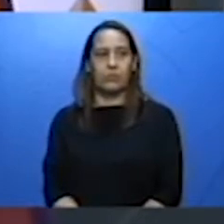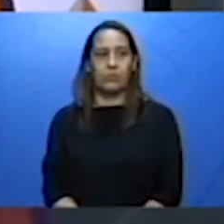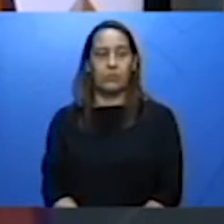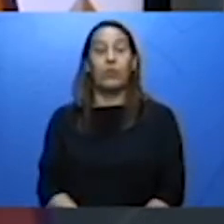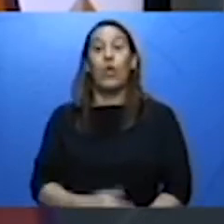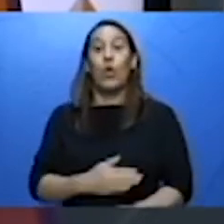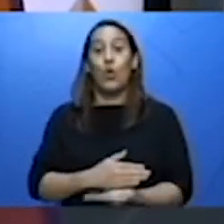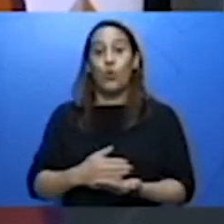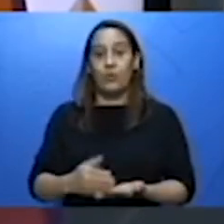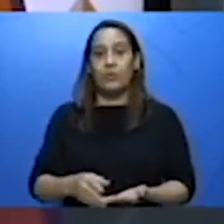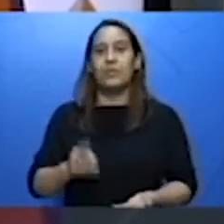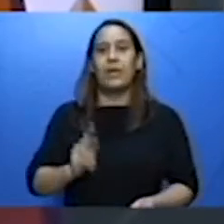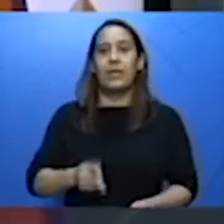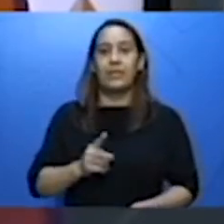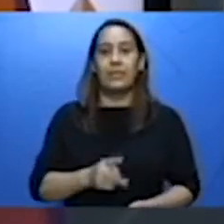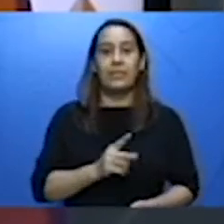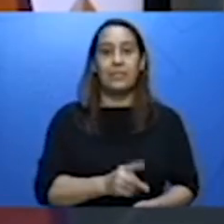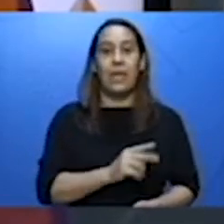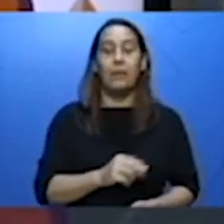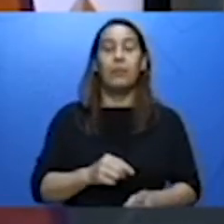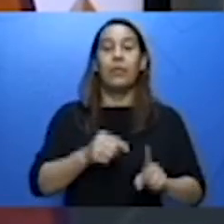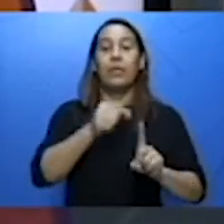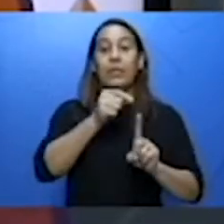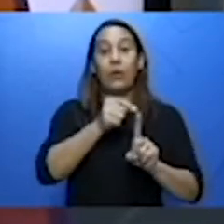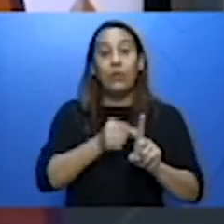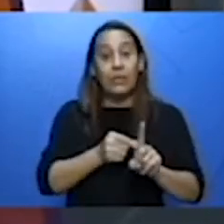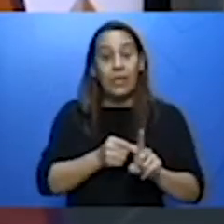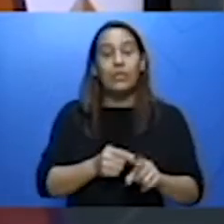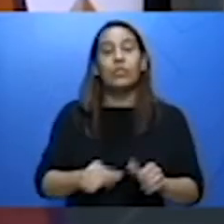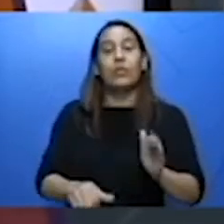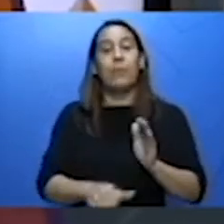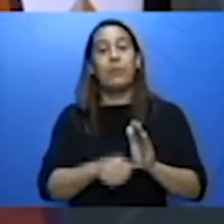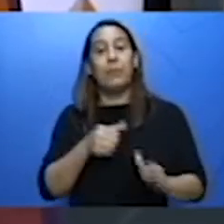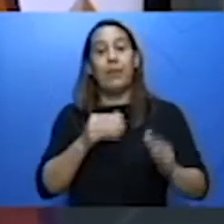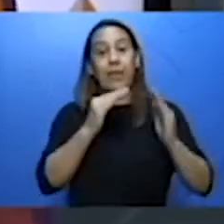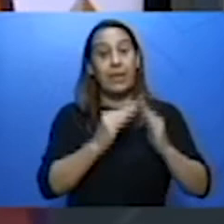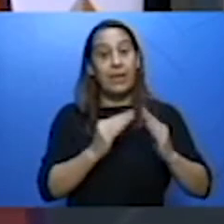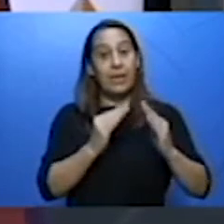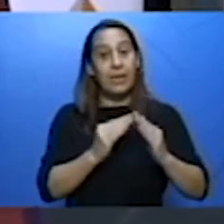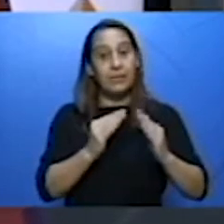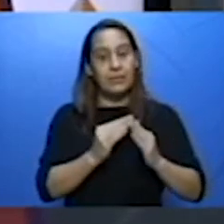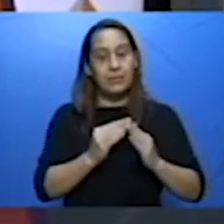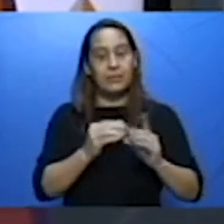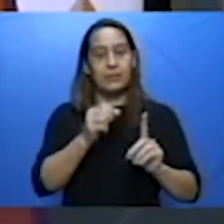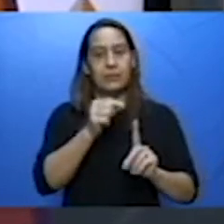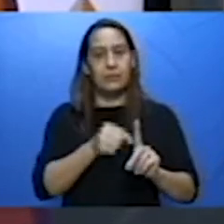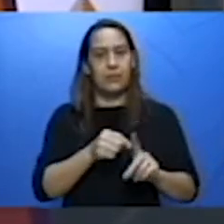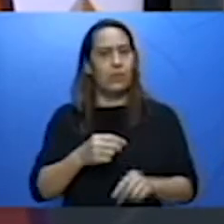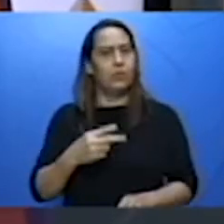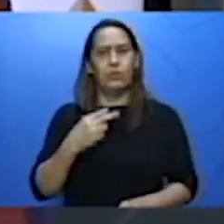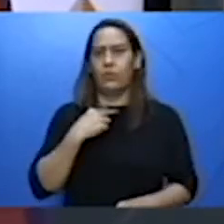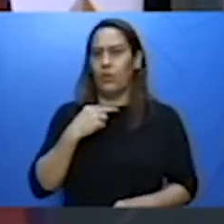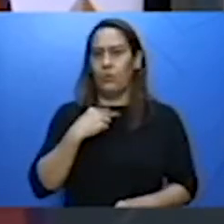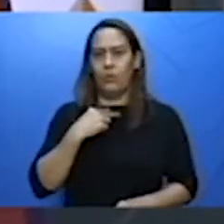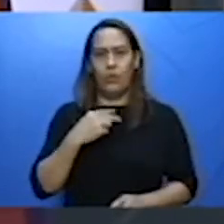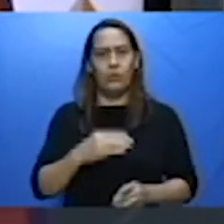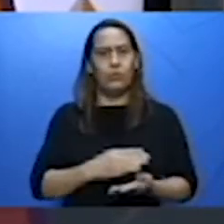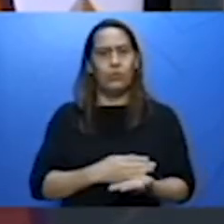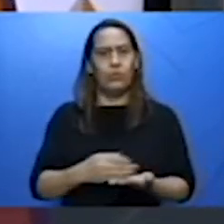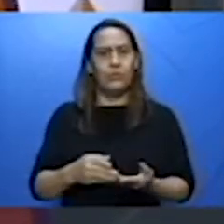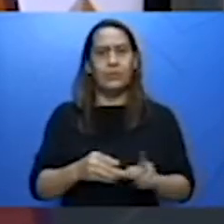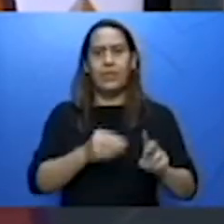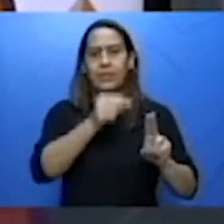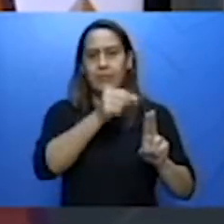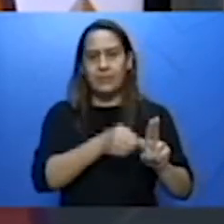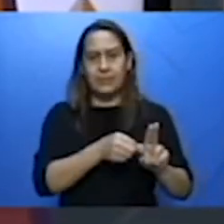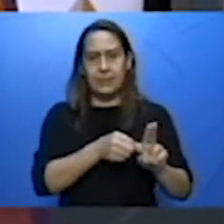Sempre começo da unidade, ó, da primeira casinha aqui, da unidade. 4 mais 3, 4,